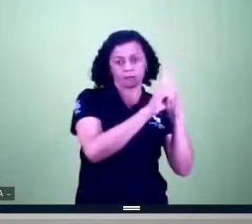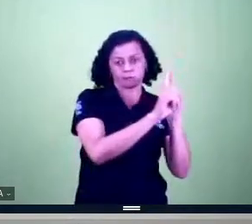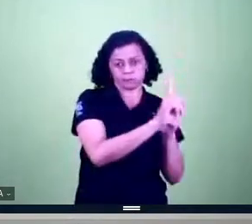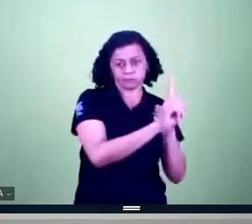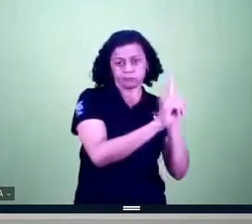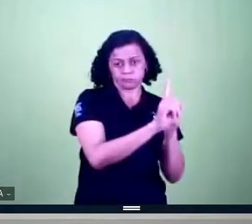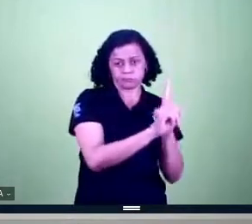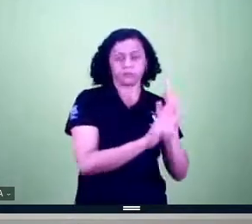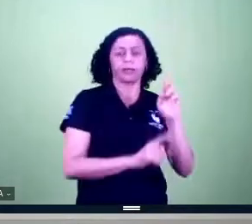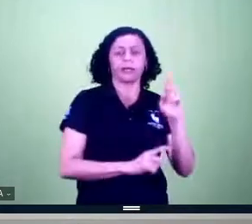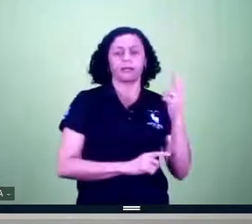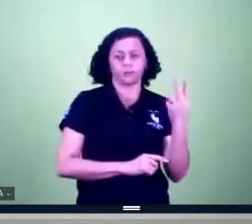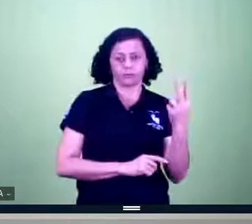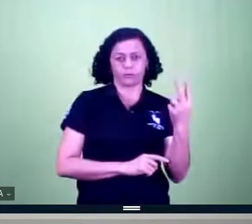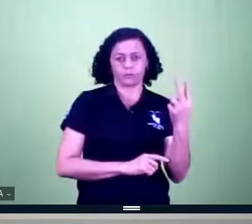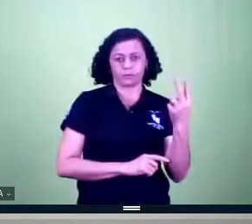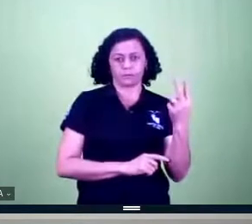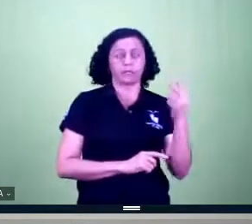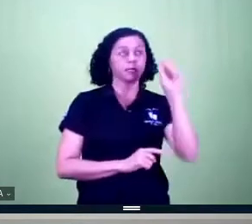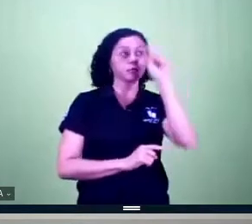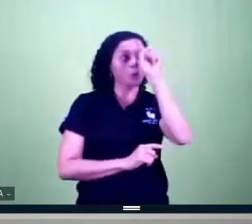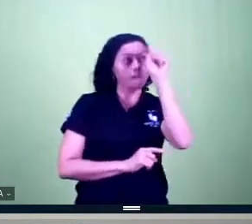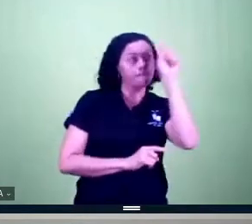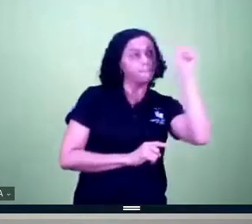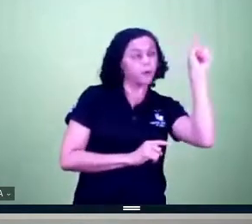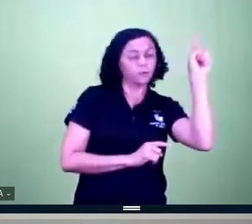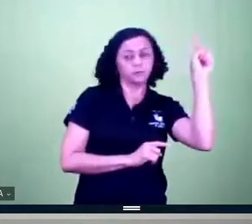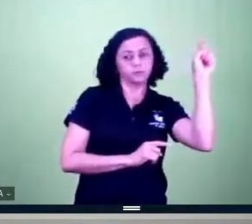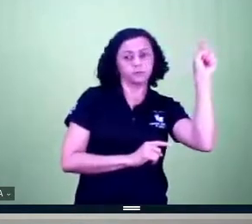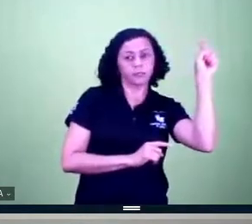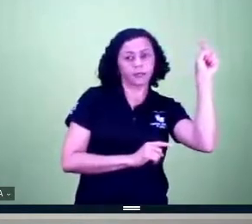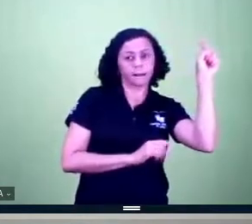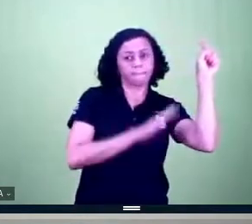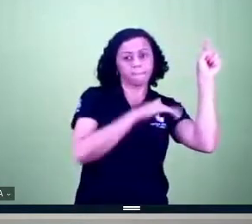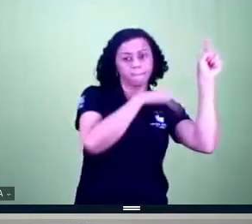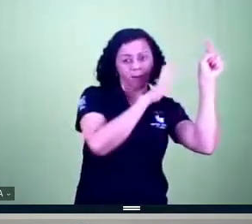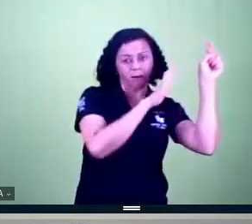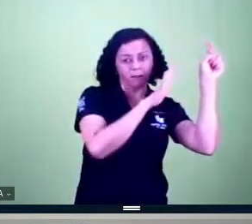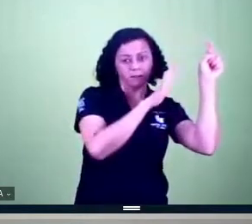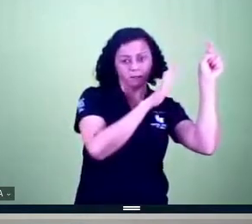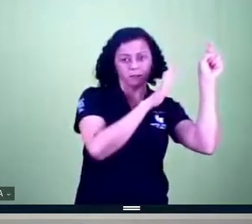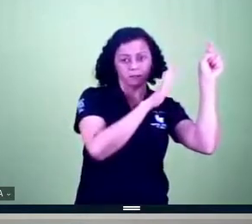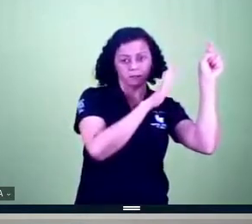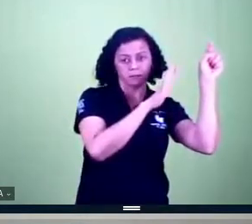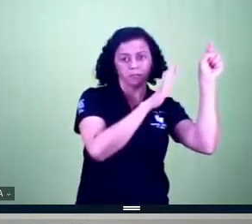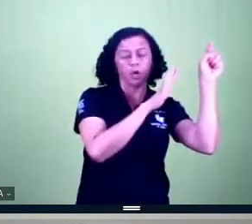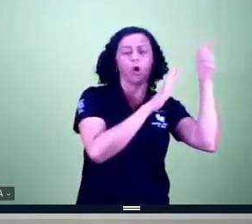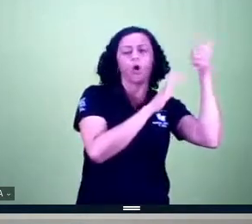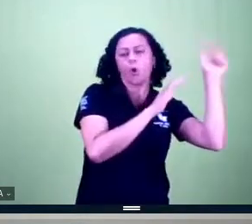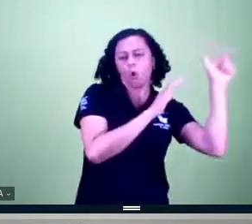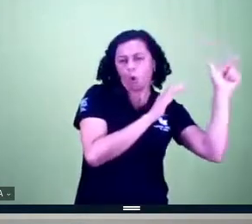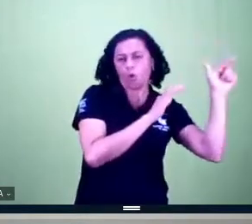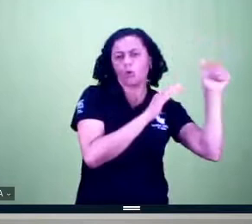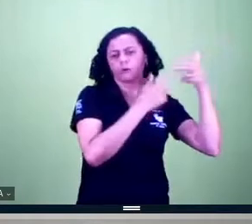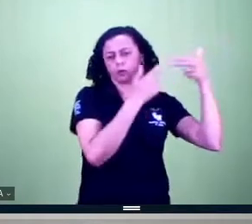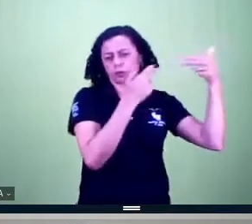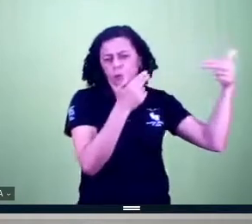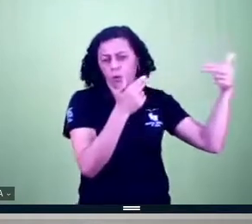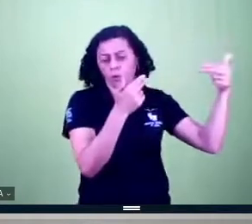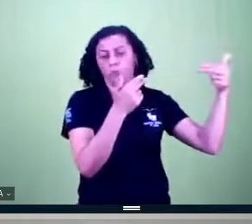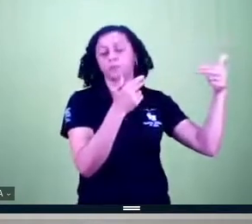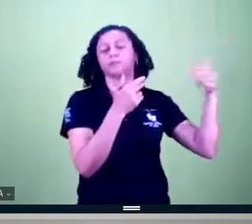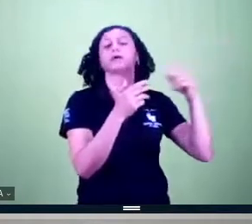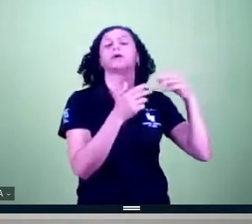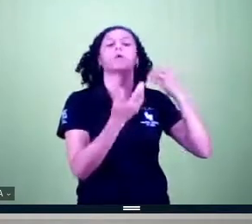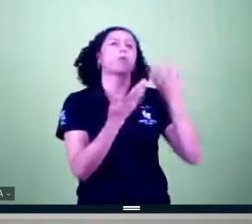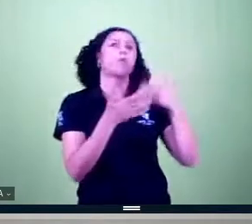ligando o meu circuito, colocasse aqui um resistor, um outro resistor, uma outra carga, um outro chuveiro, uma outra lâmpada, o que